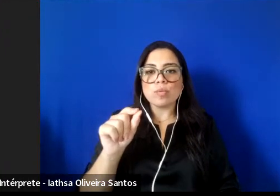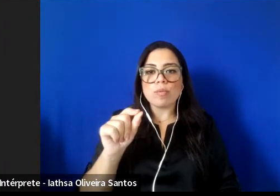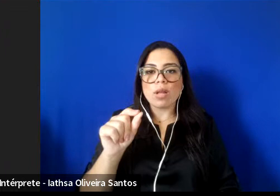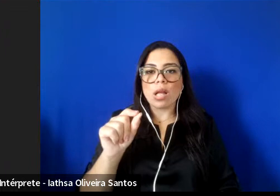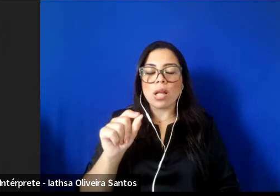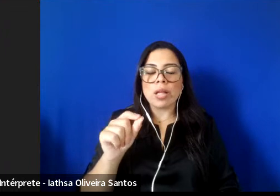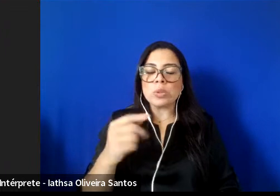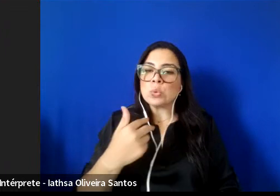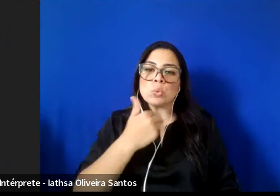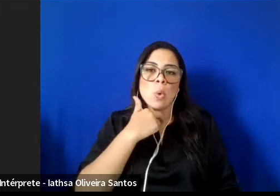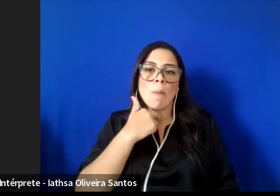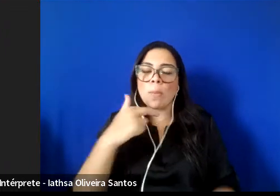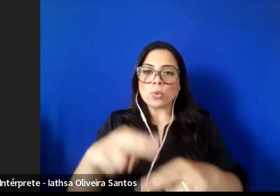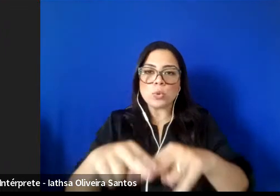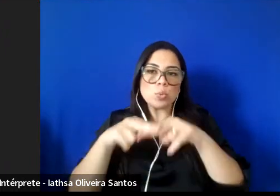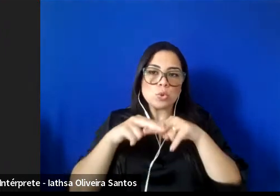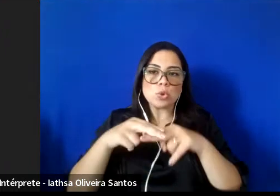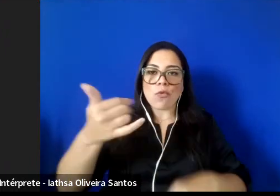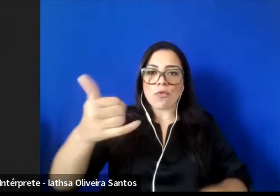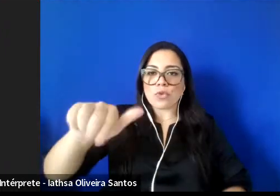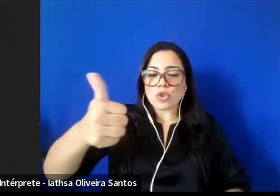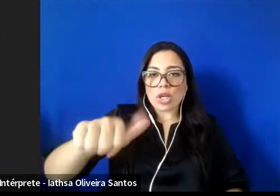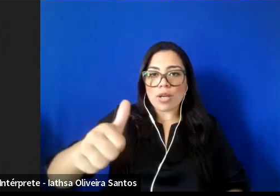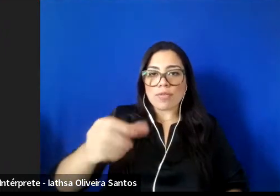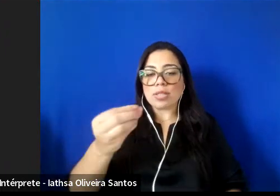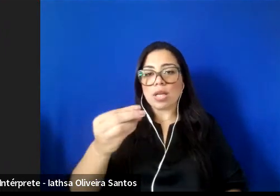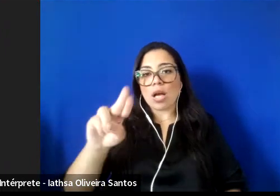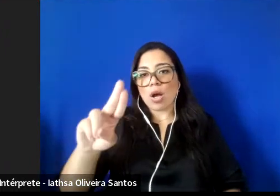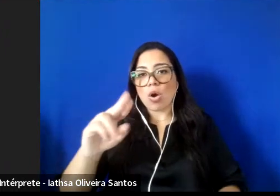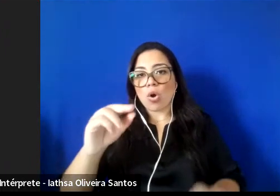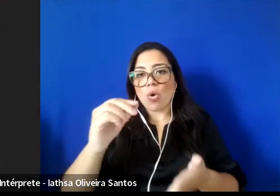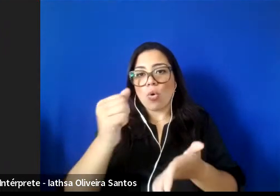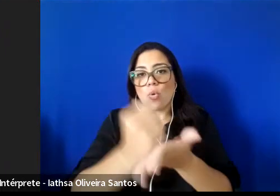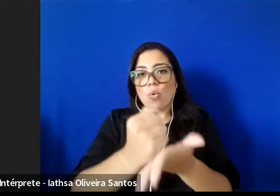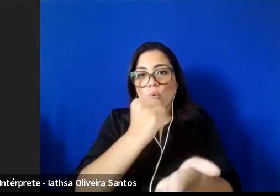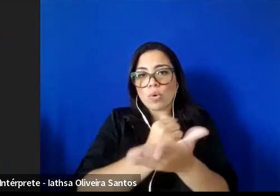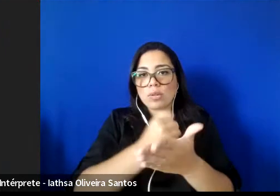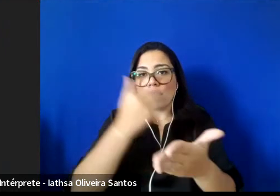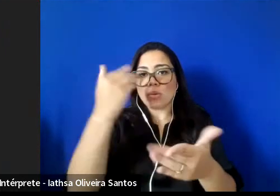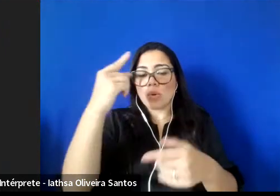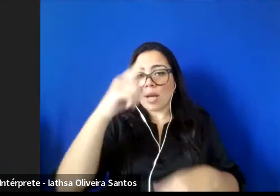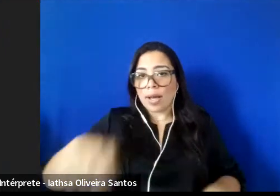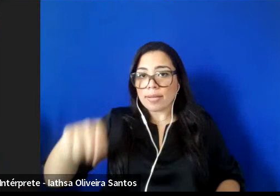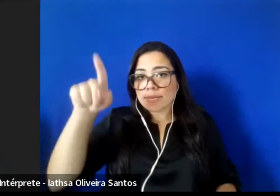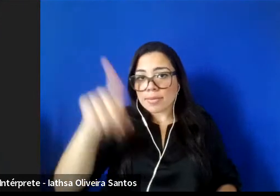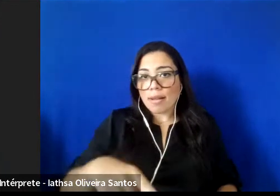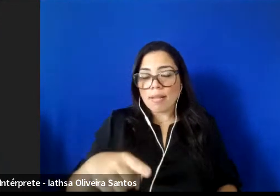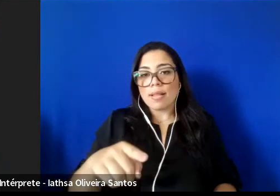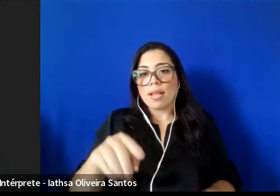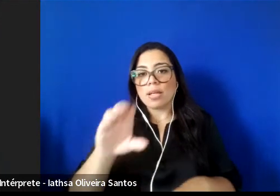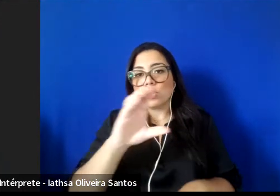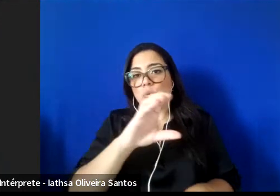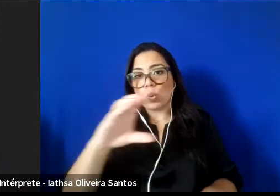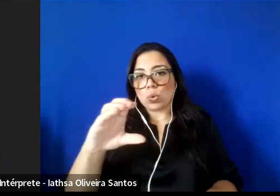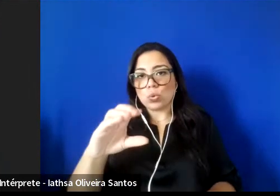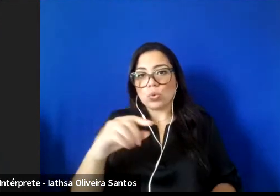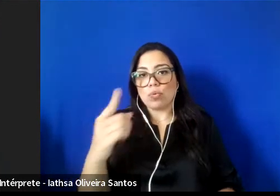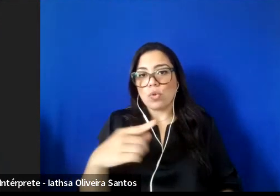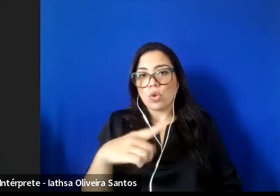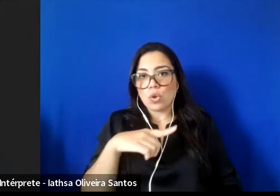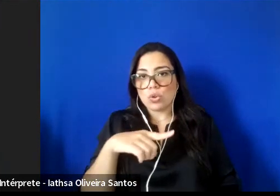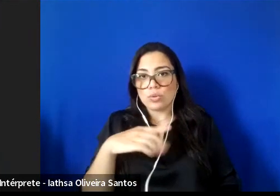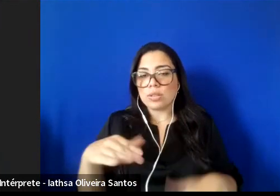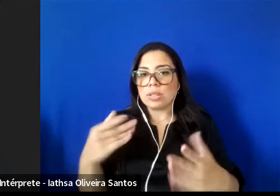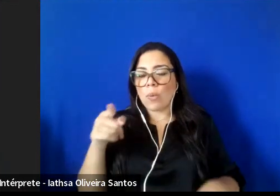motivo para revisar ou extinguir os contratos com base no Código Civil. Então, essa postura, digamos assim, que nós